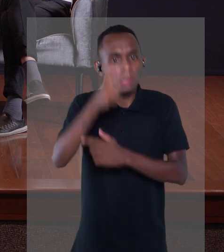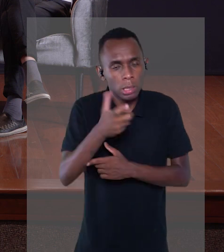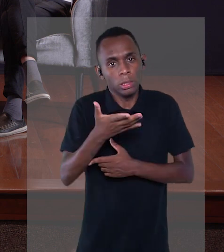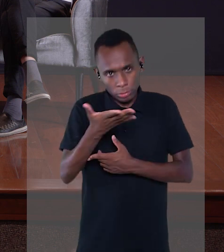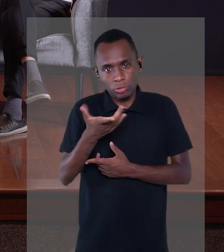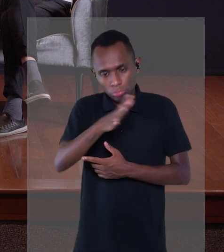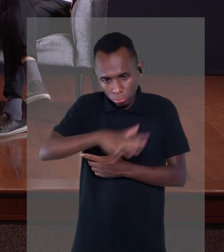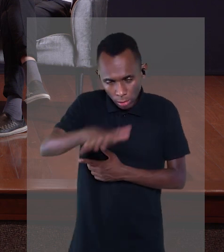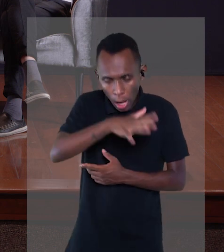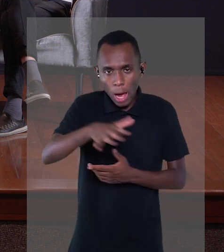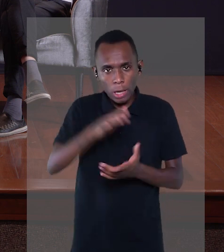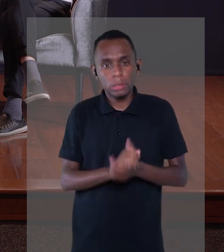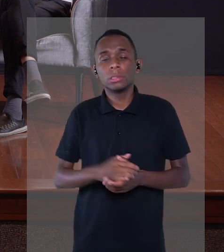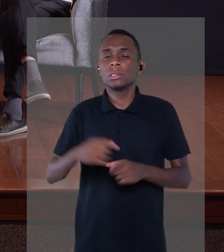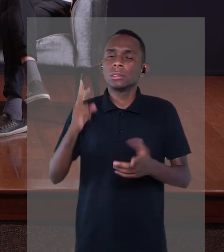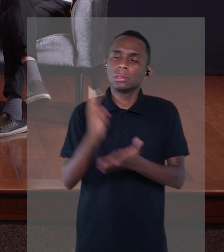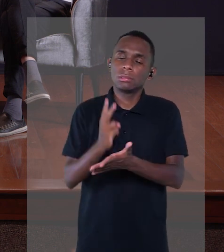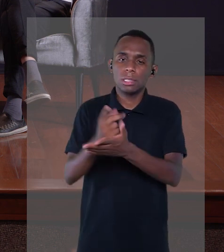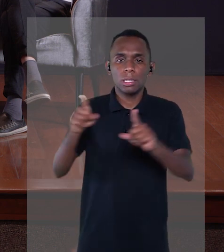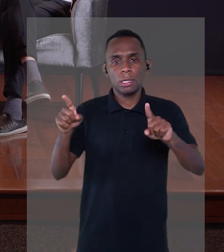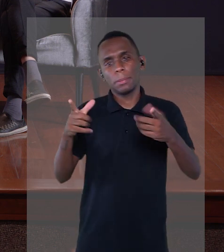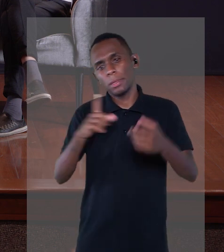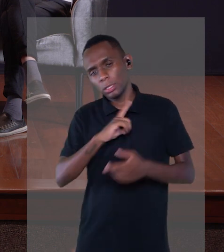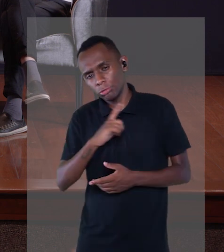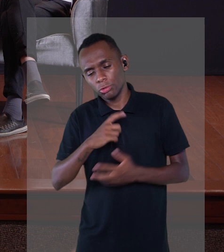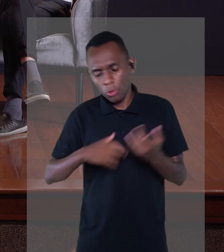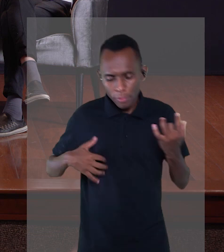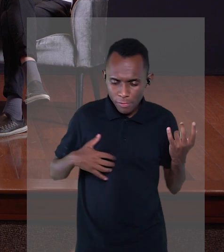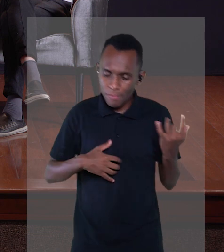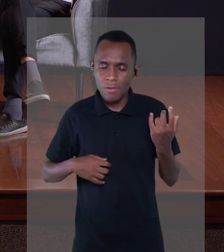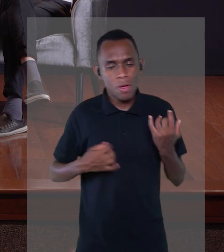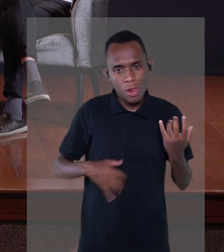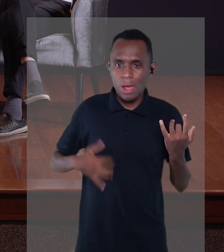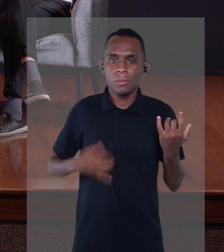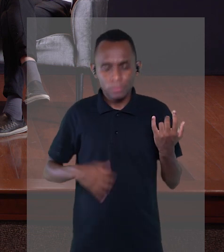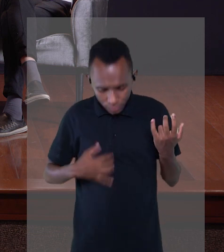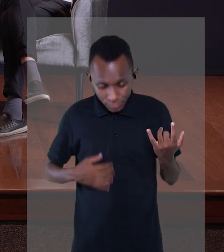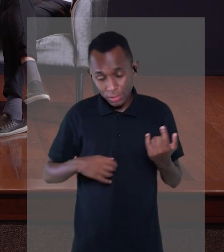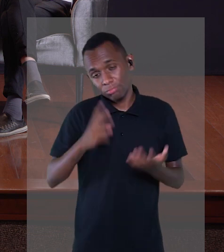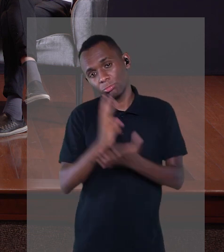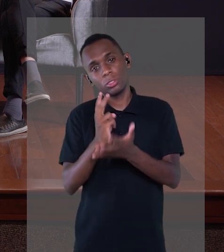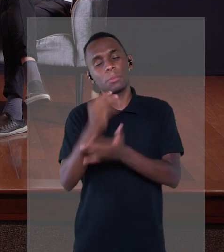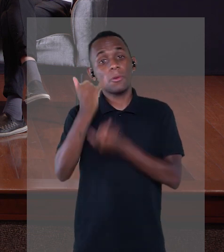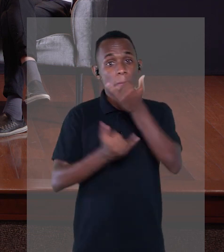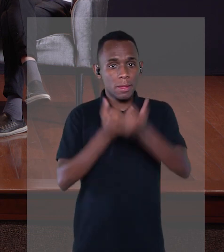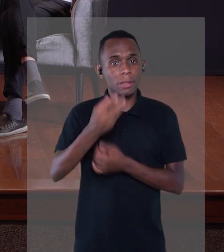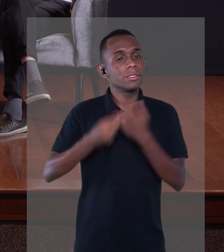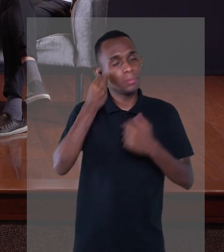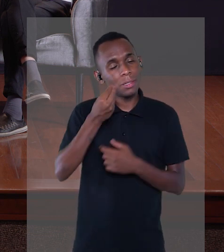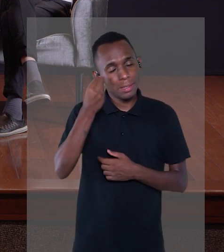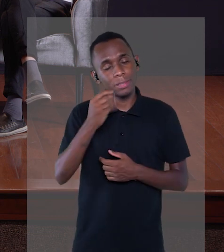muito por isso e sempre tinha um violão a tiracolo e sempre brinquei muito com essa coisa da